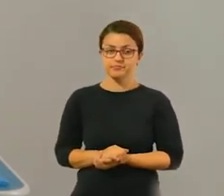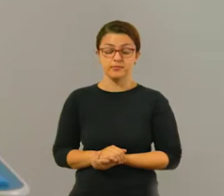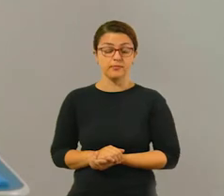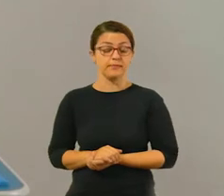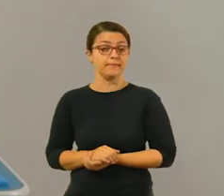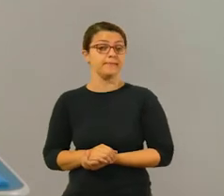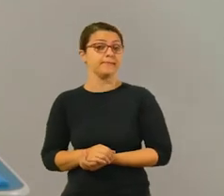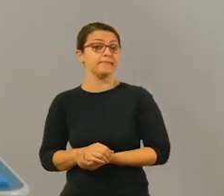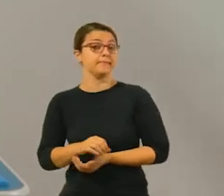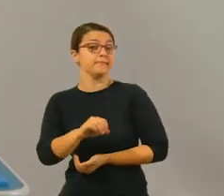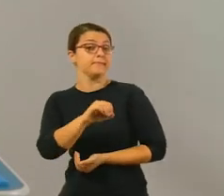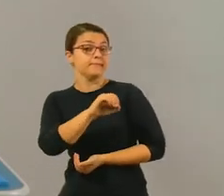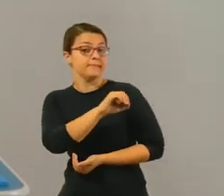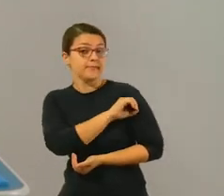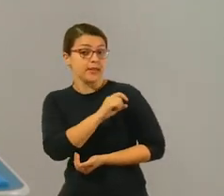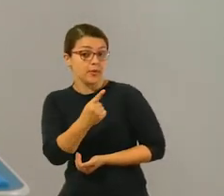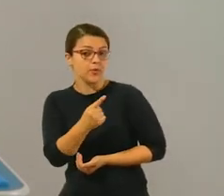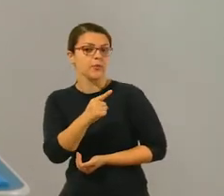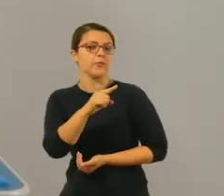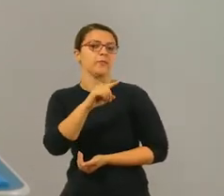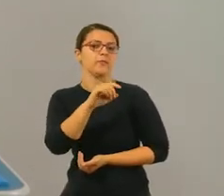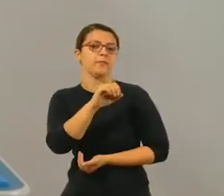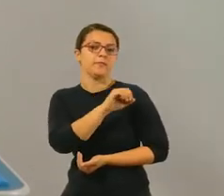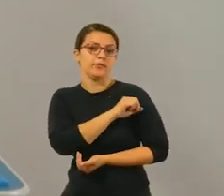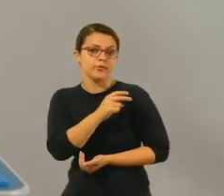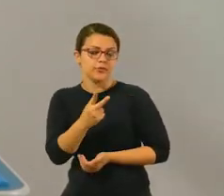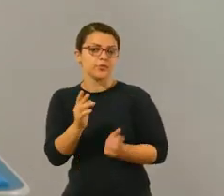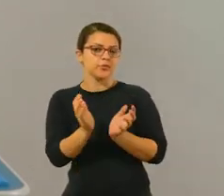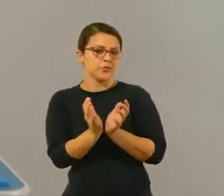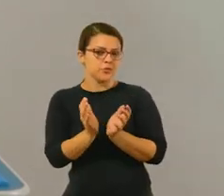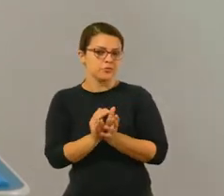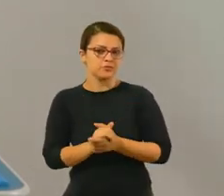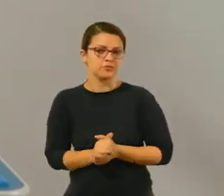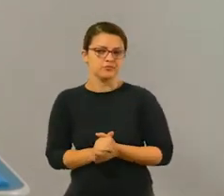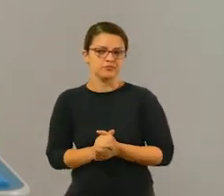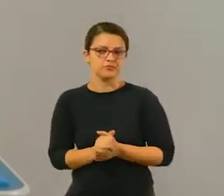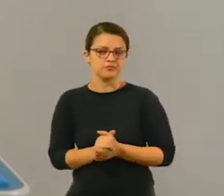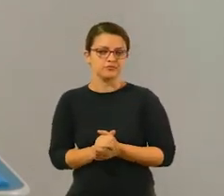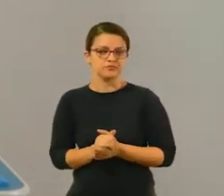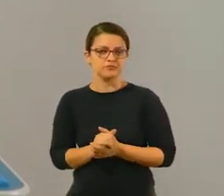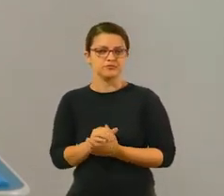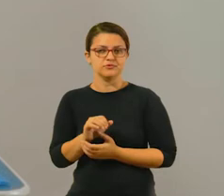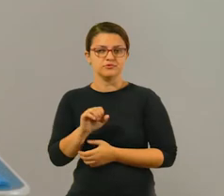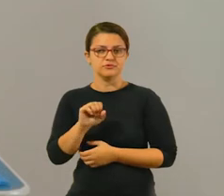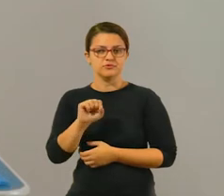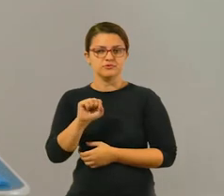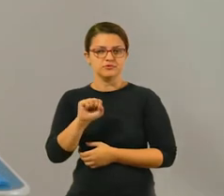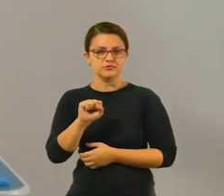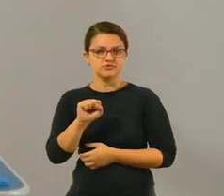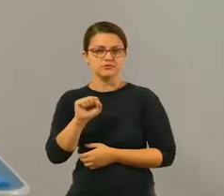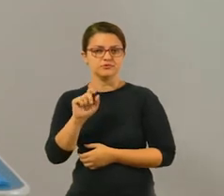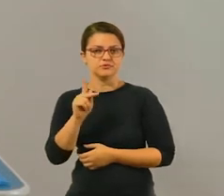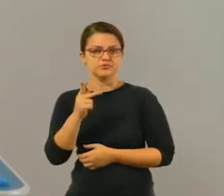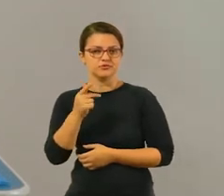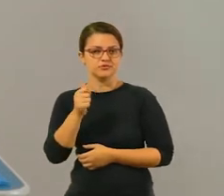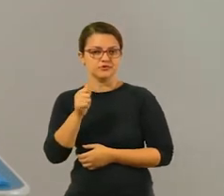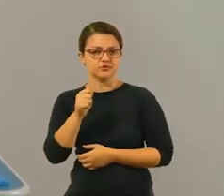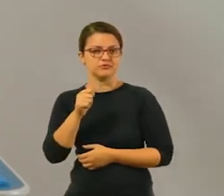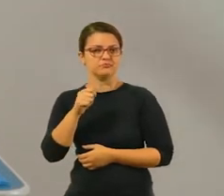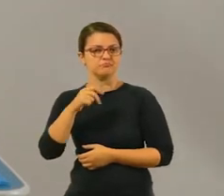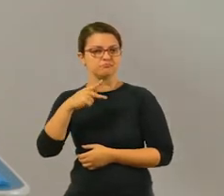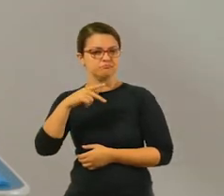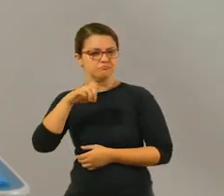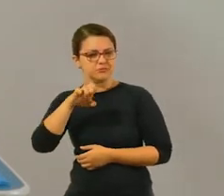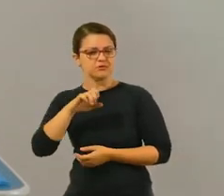então com a turma do pré-1 e do pré-2, nós vamos trabalhar uma matéria nova chamada shapes, que nada mais é do que formas